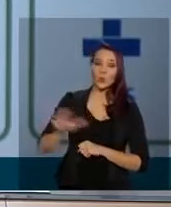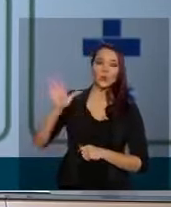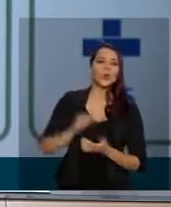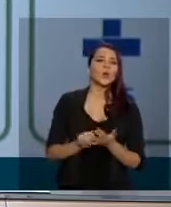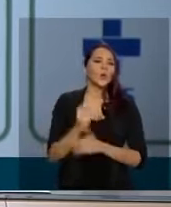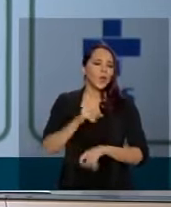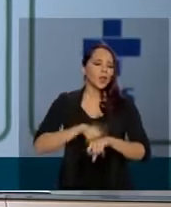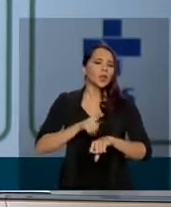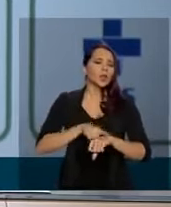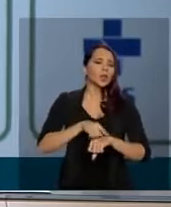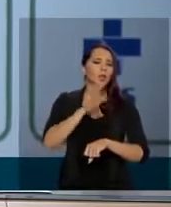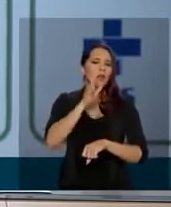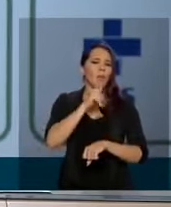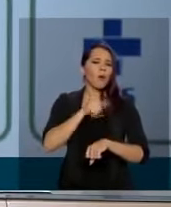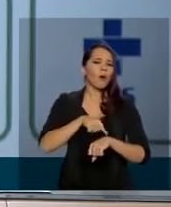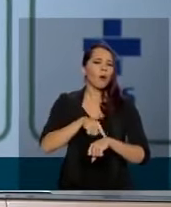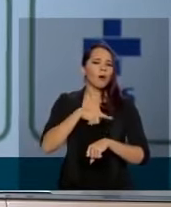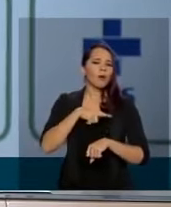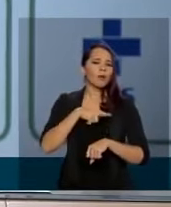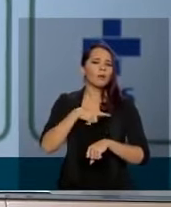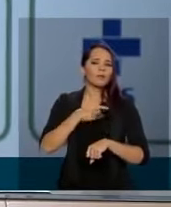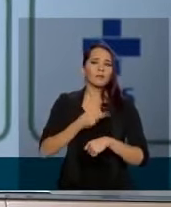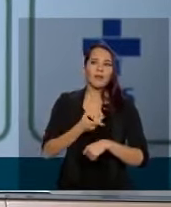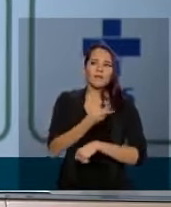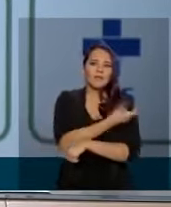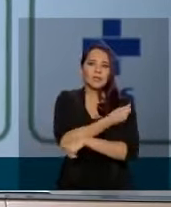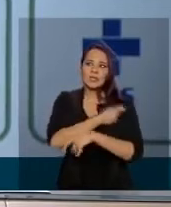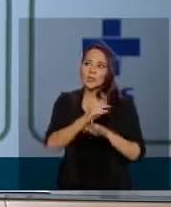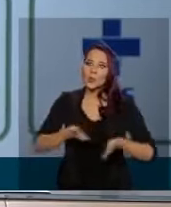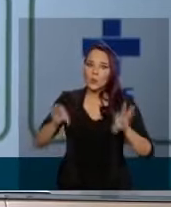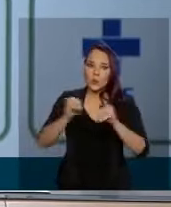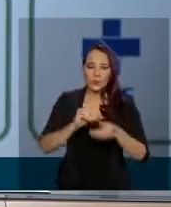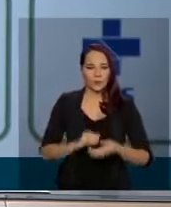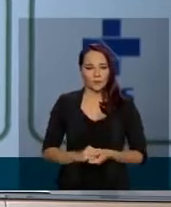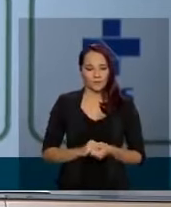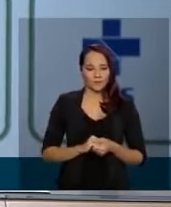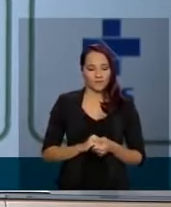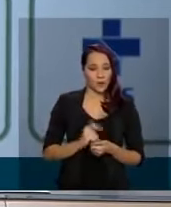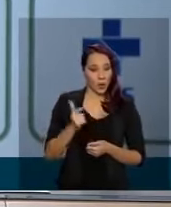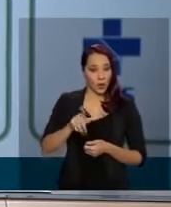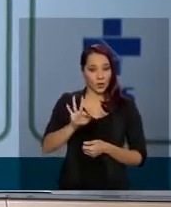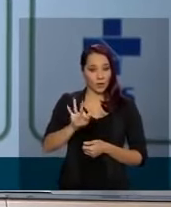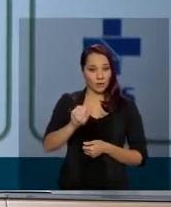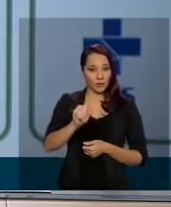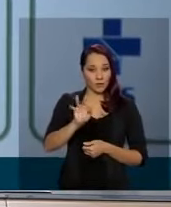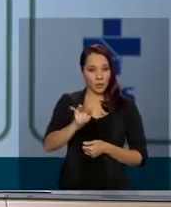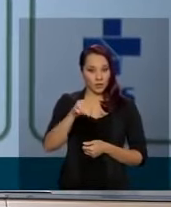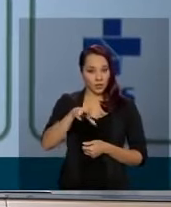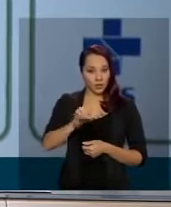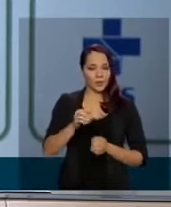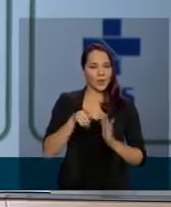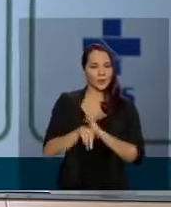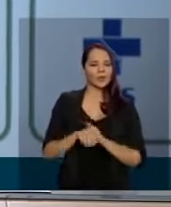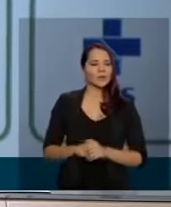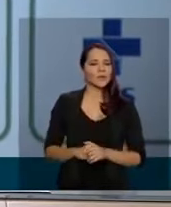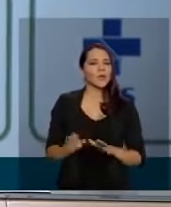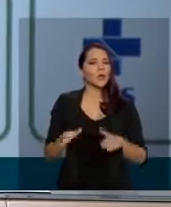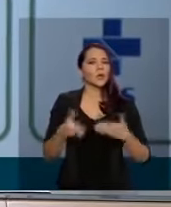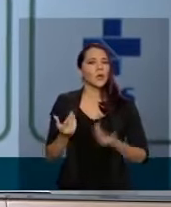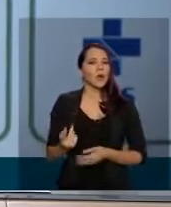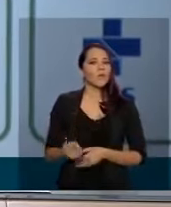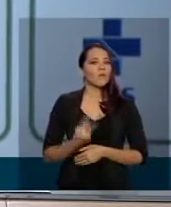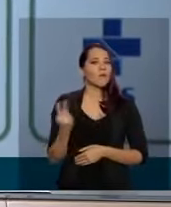tempo vai ser possível ter essa vacina para todo mundo? A Fátima Souza, da TV Record, questiona qual será o